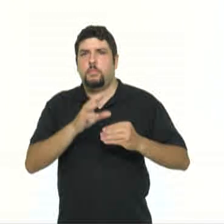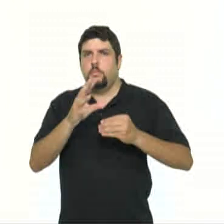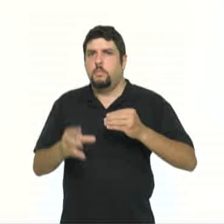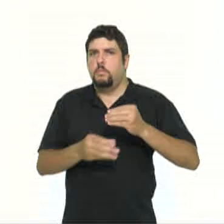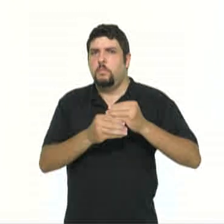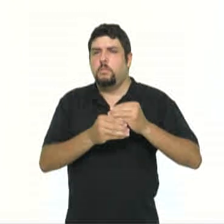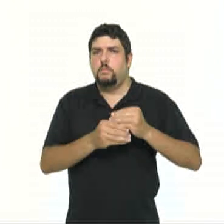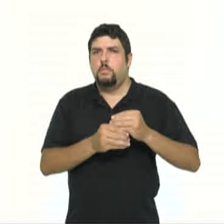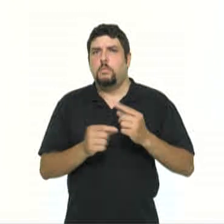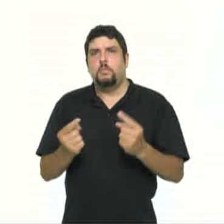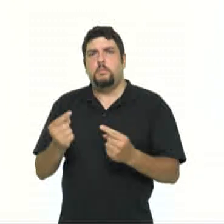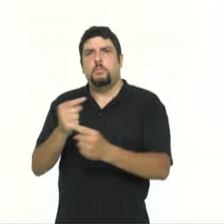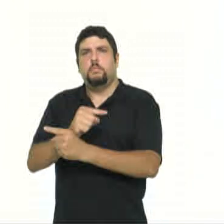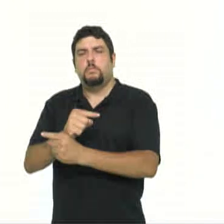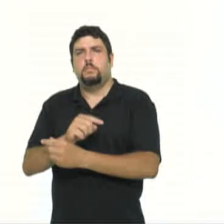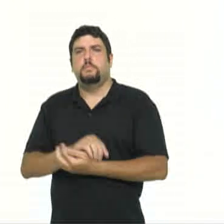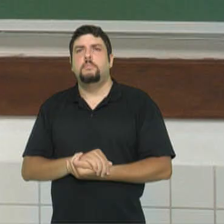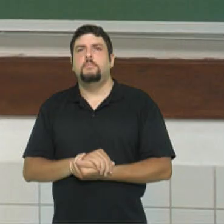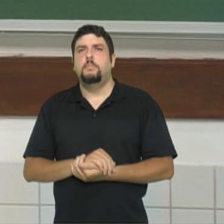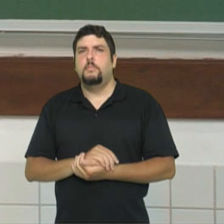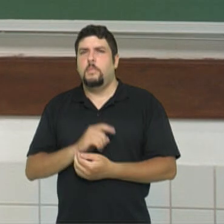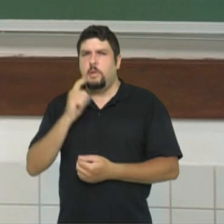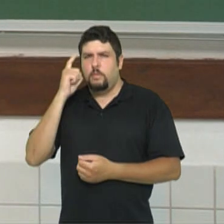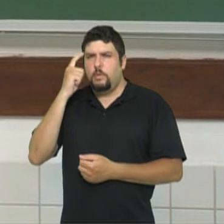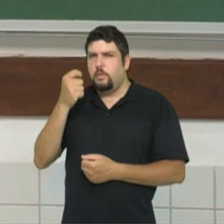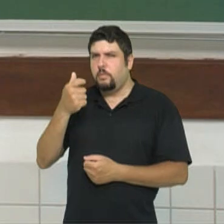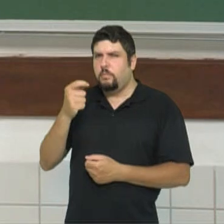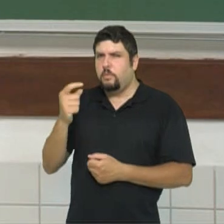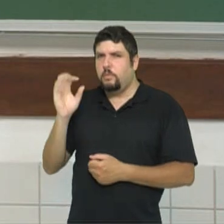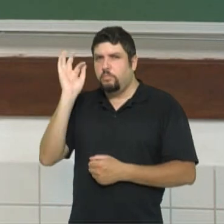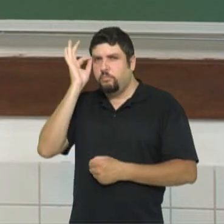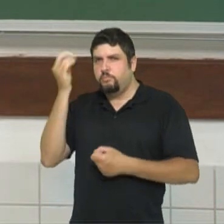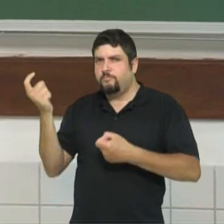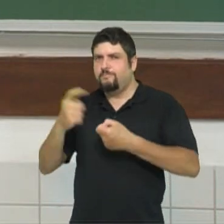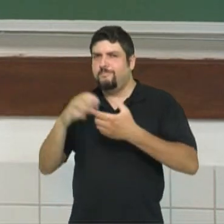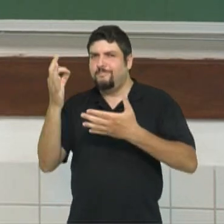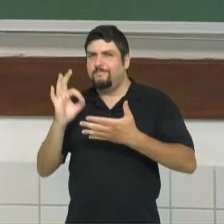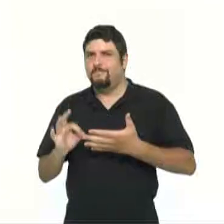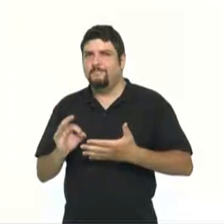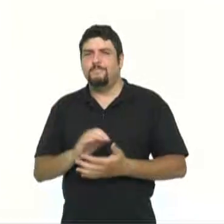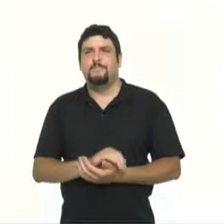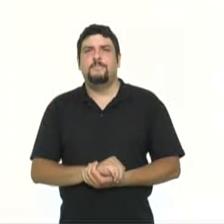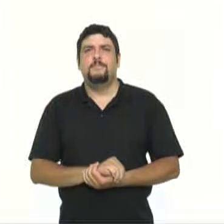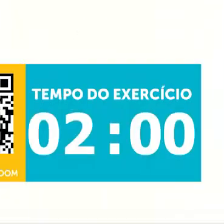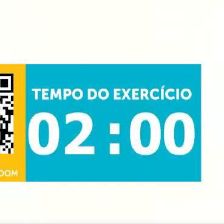e adversidade. Pensa lá um pouquinho e logo voltamos com a resposta correta.